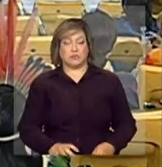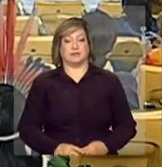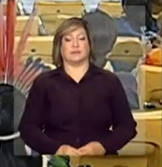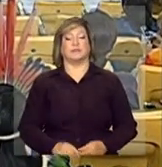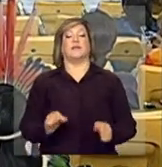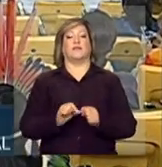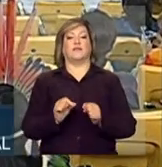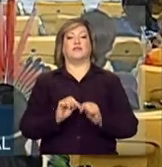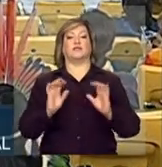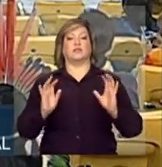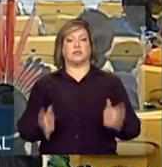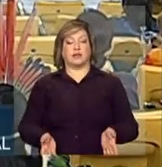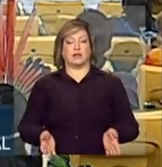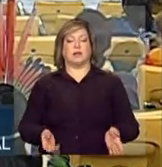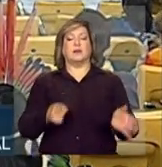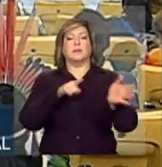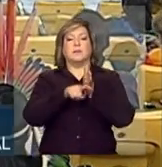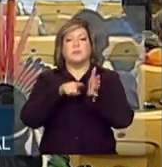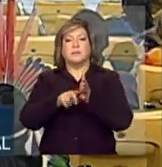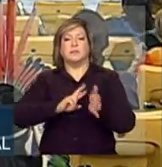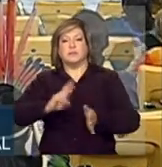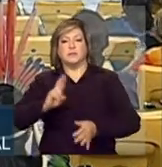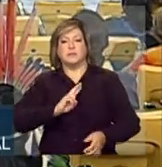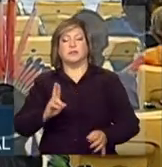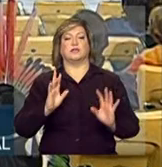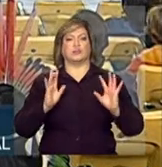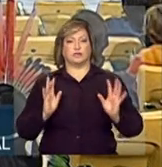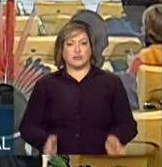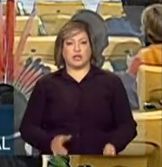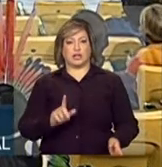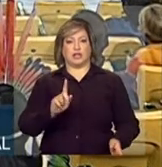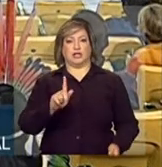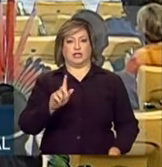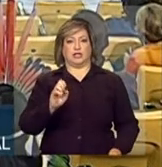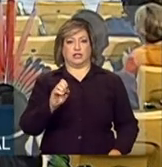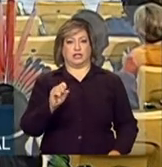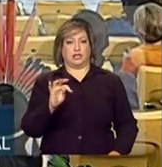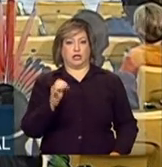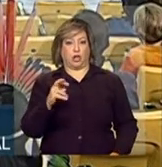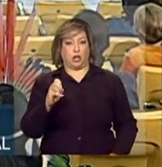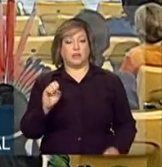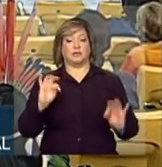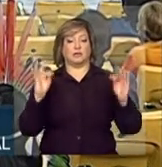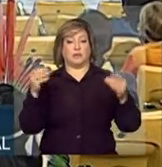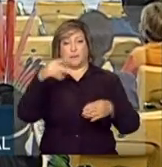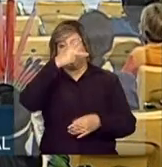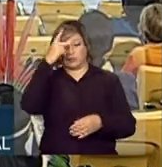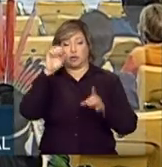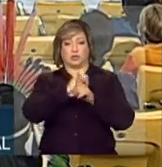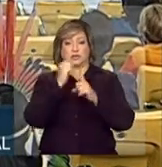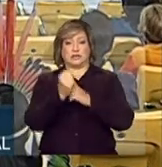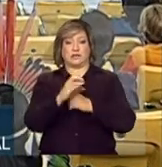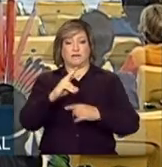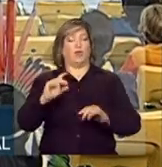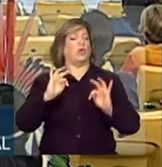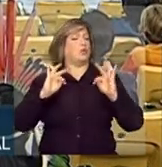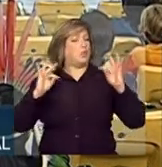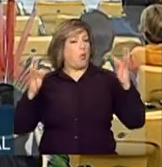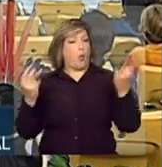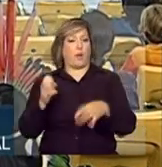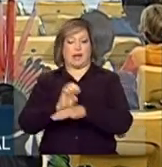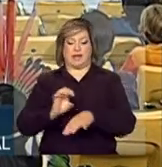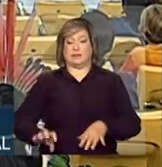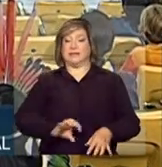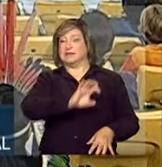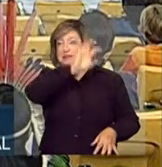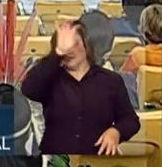Foi realizada, nós entrevistamos gestores e atores da sociedade civil de todos os estados. Aí eu acho que então está a